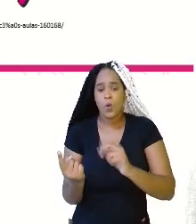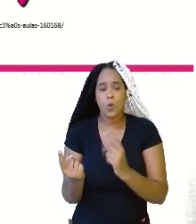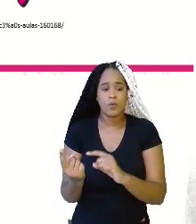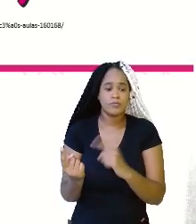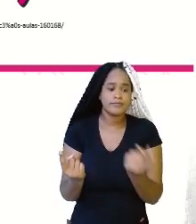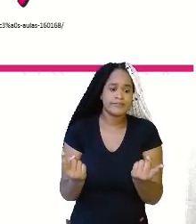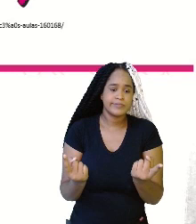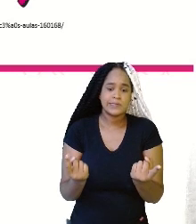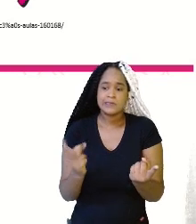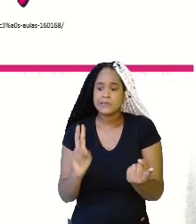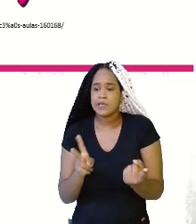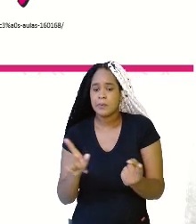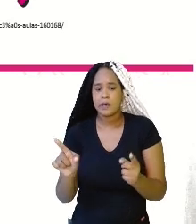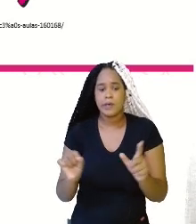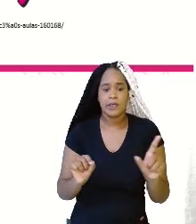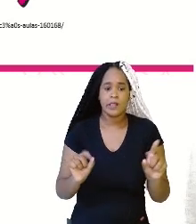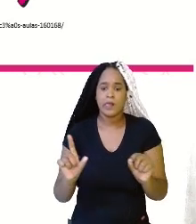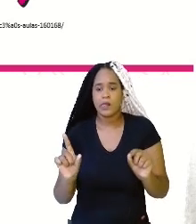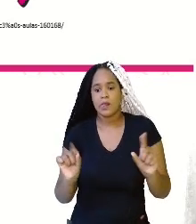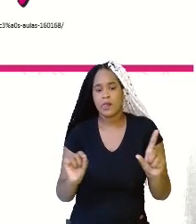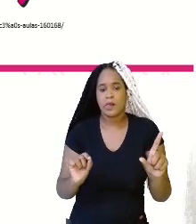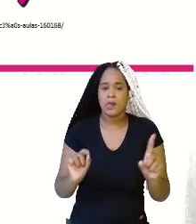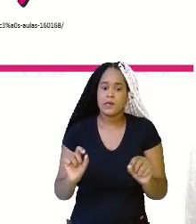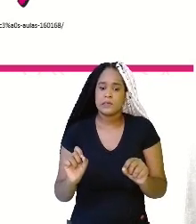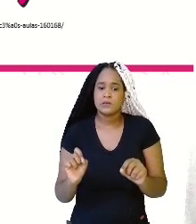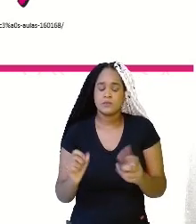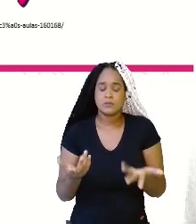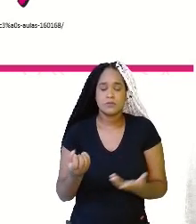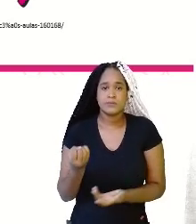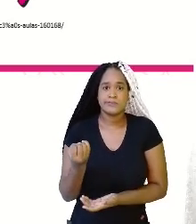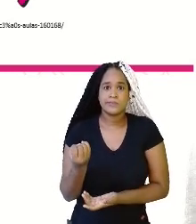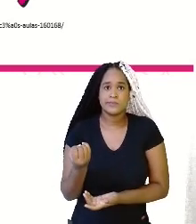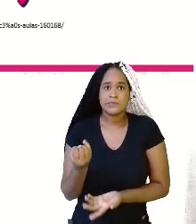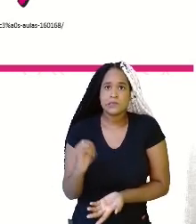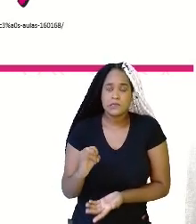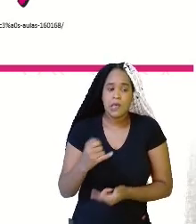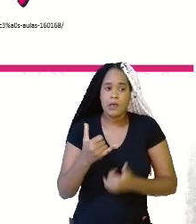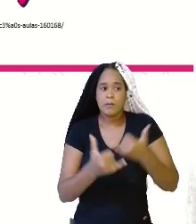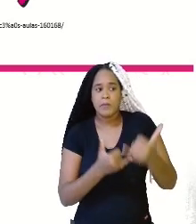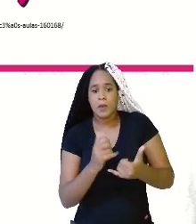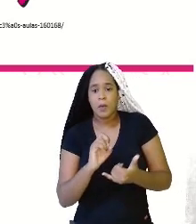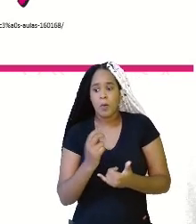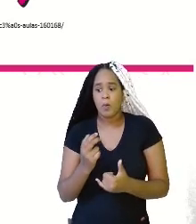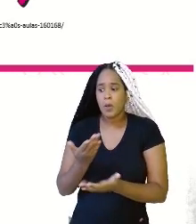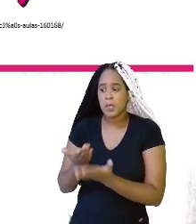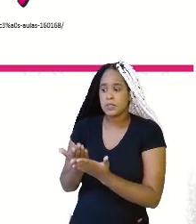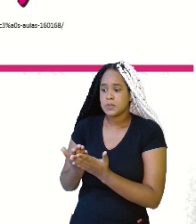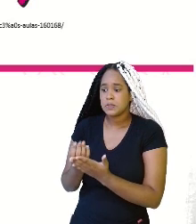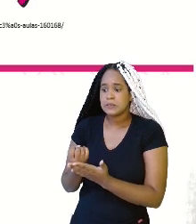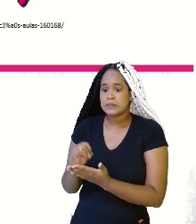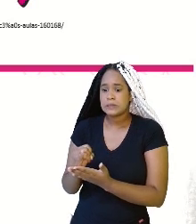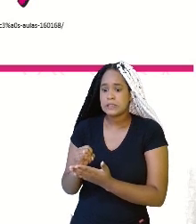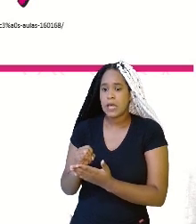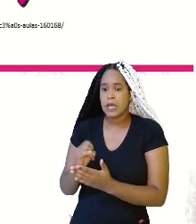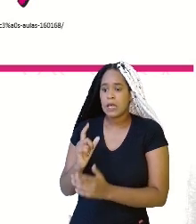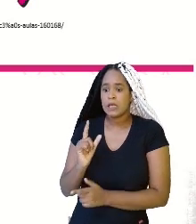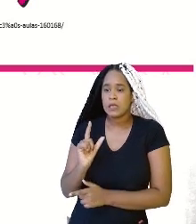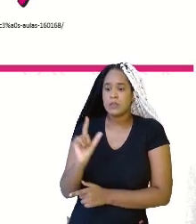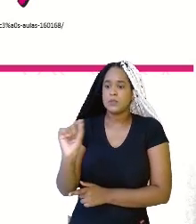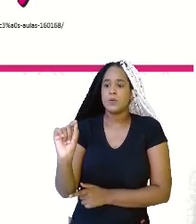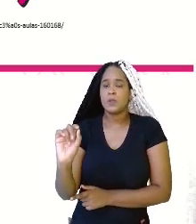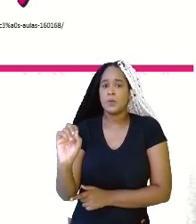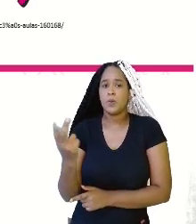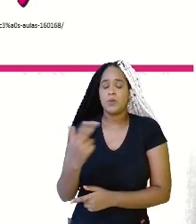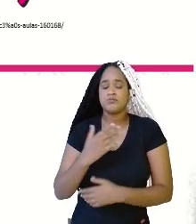vivo escolhendo o dia inteiro. Não sei se brinco, não sei se estudo, se saio correndo ou